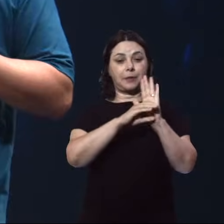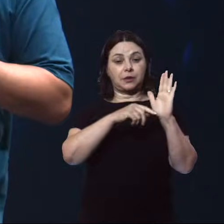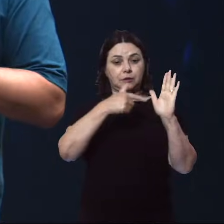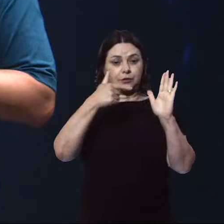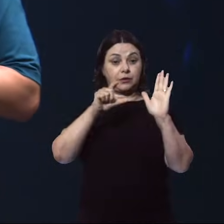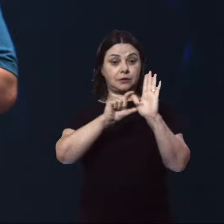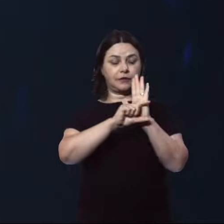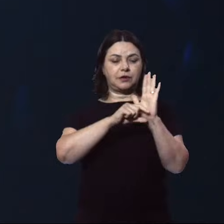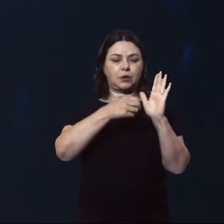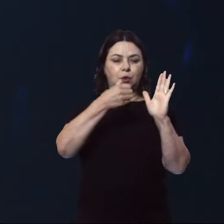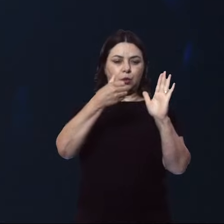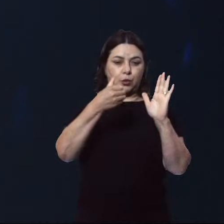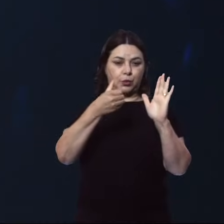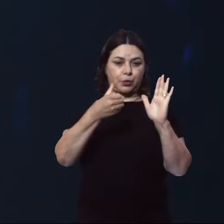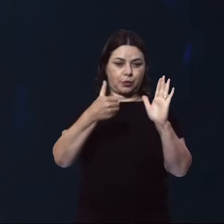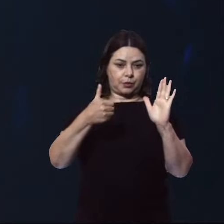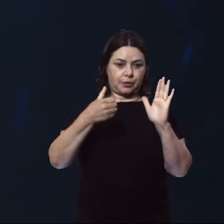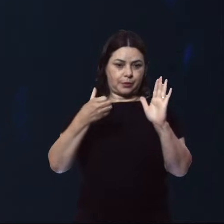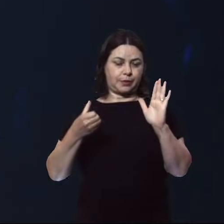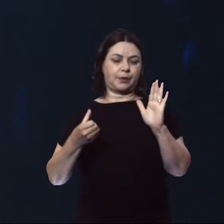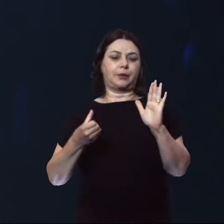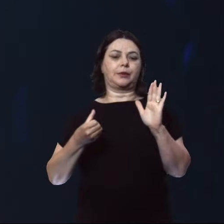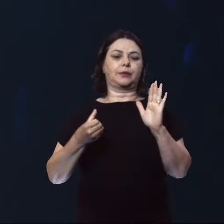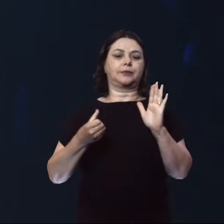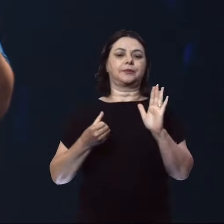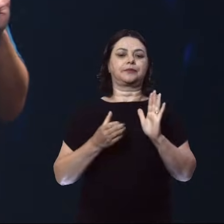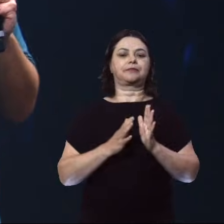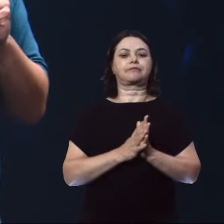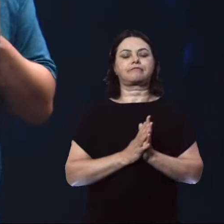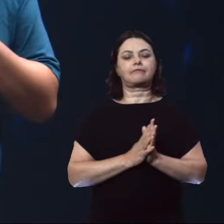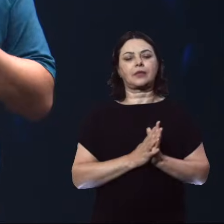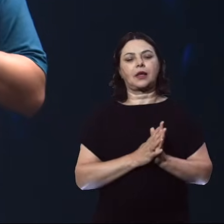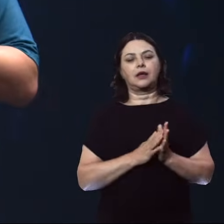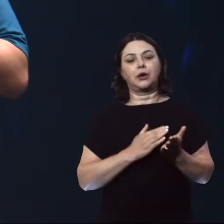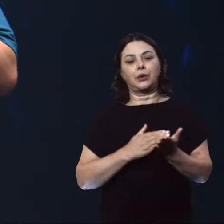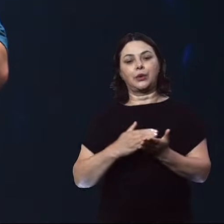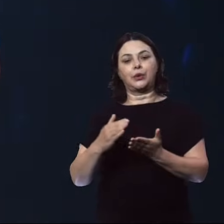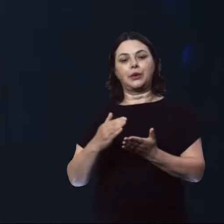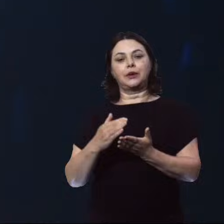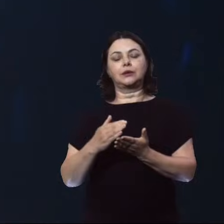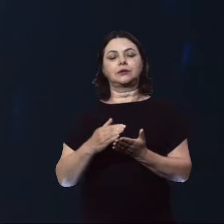demais. Abre lá comigo em 2 Timóteo 1, comecinho do texto